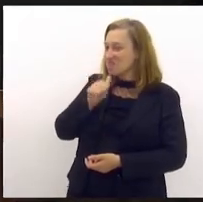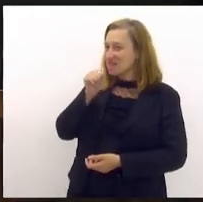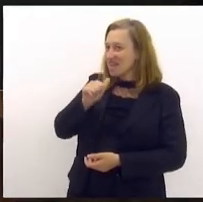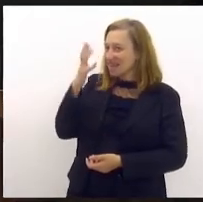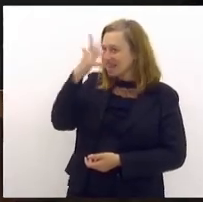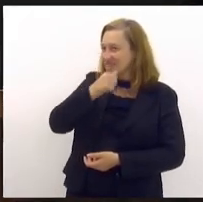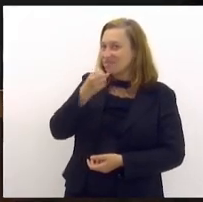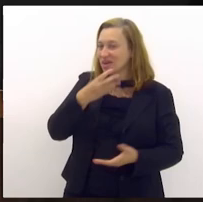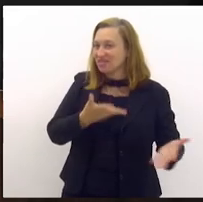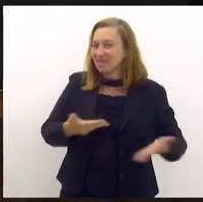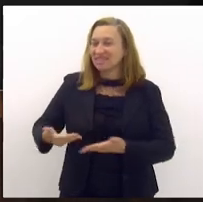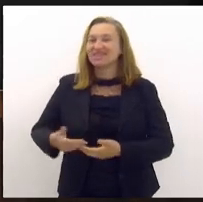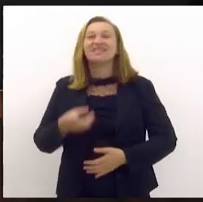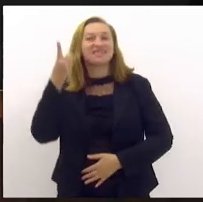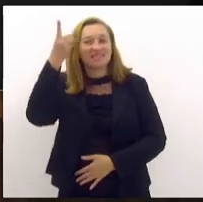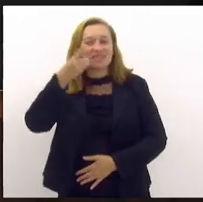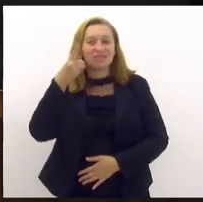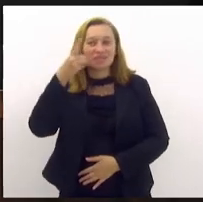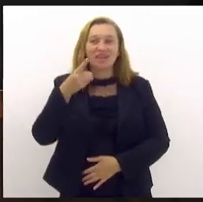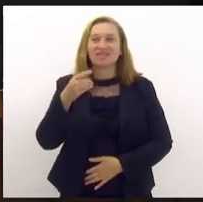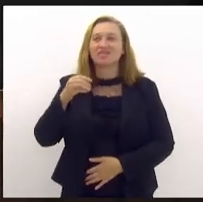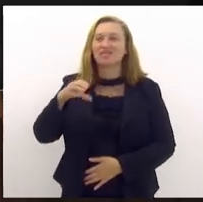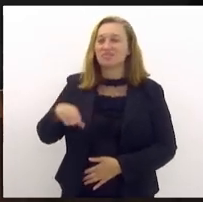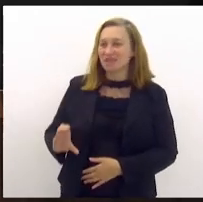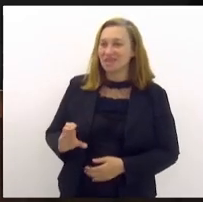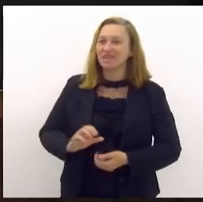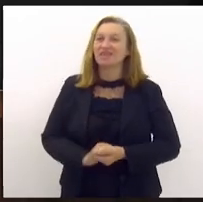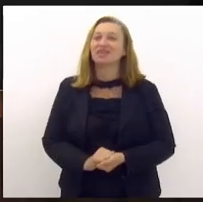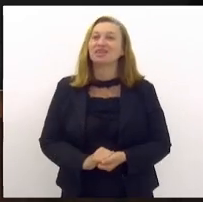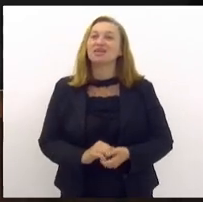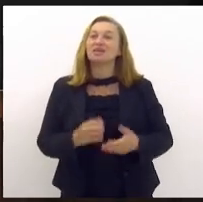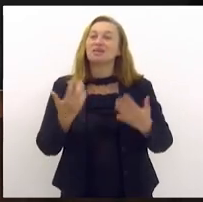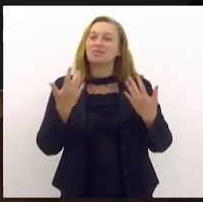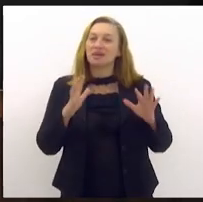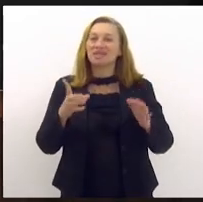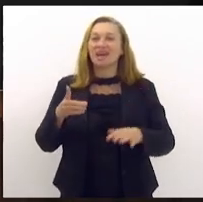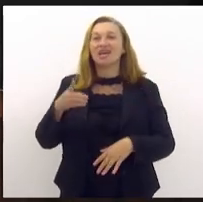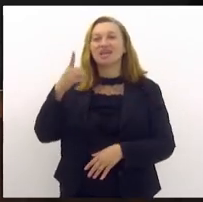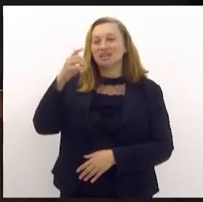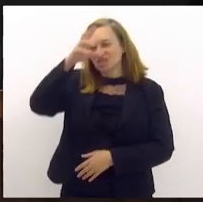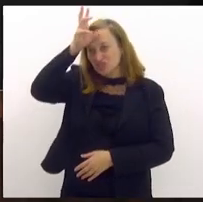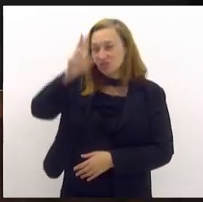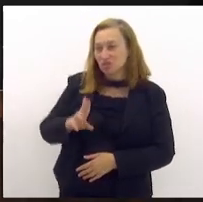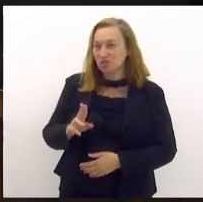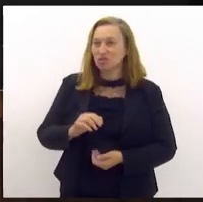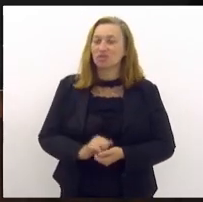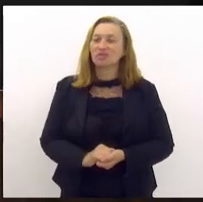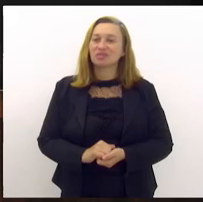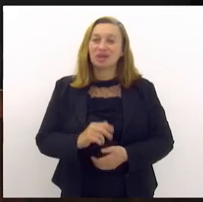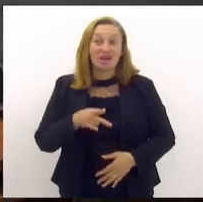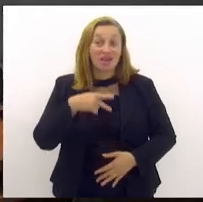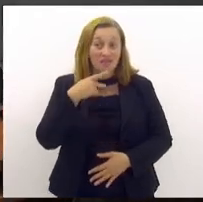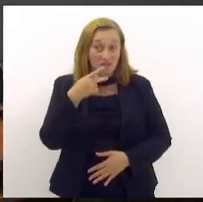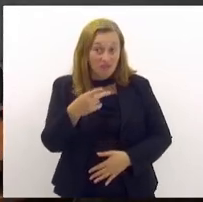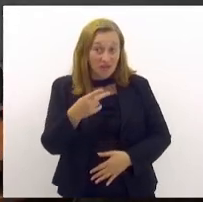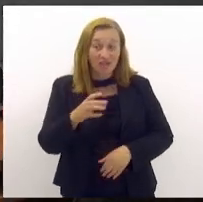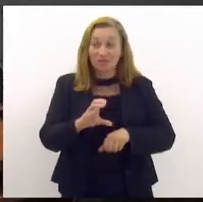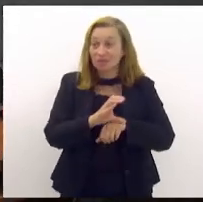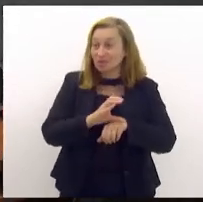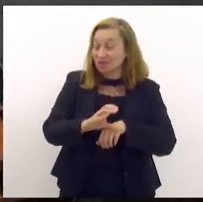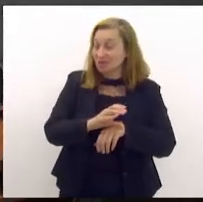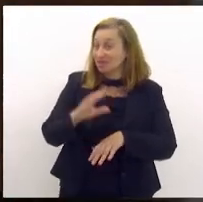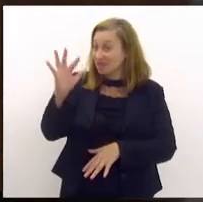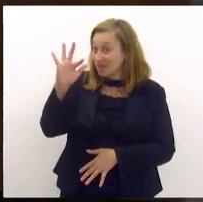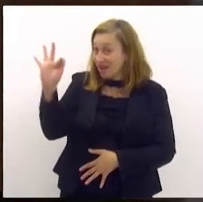muito bem-vinda. Deputado Carlos Mink. Rapidinho. Saudade, tia Ju, o vosso pronunciamento sobre a Constituição